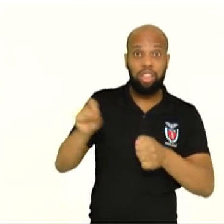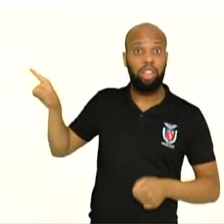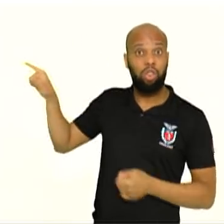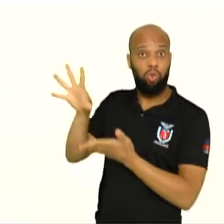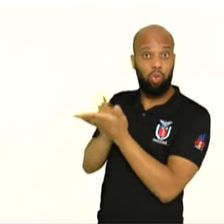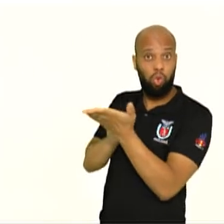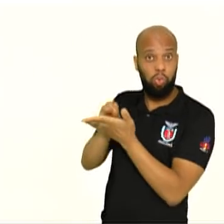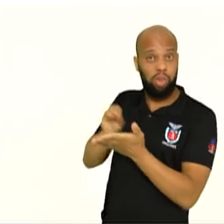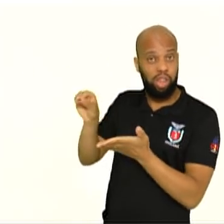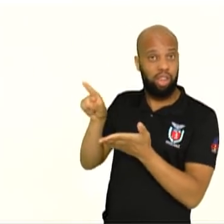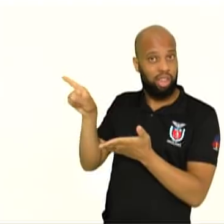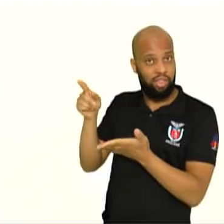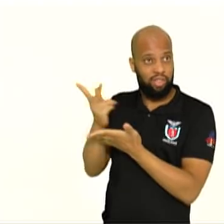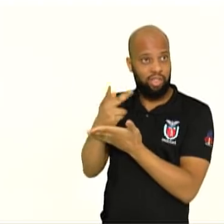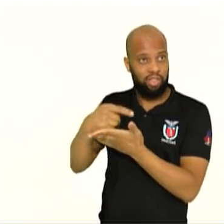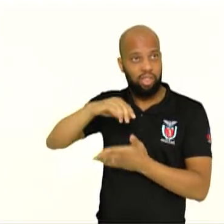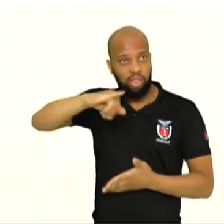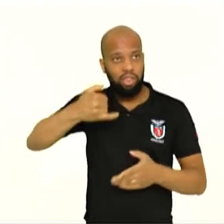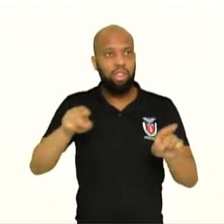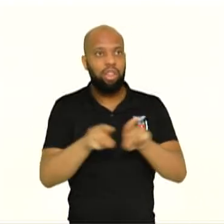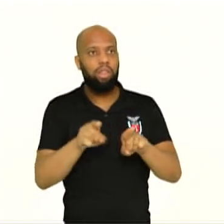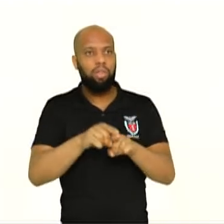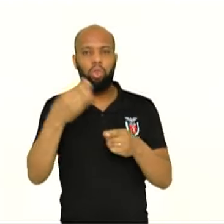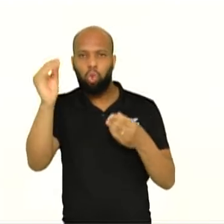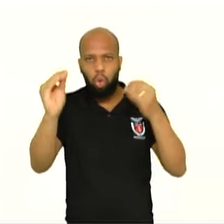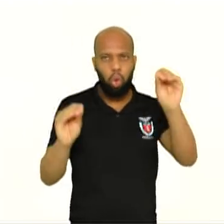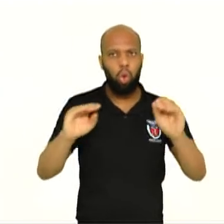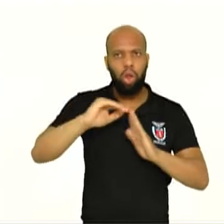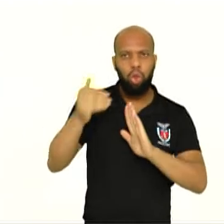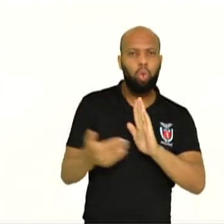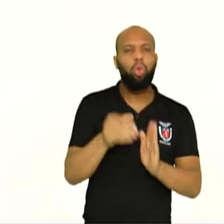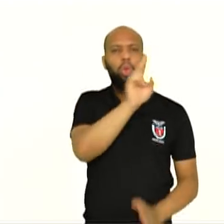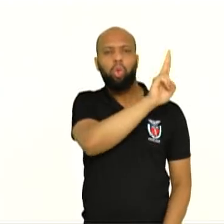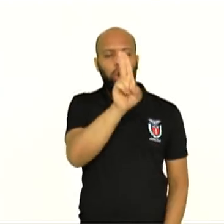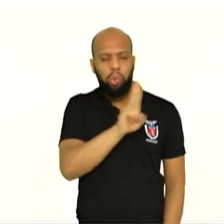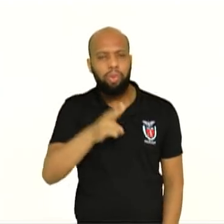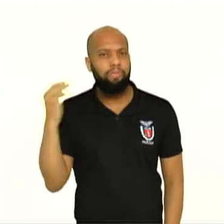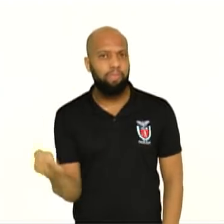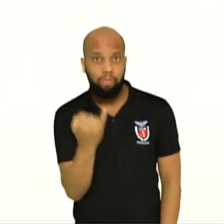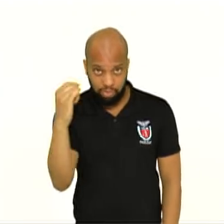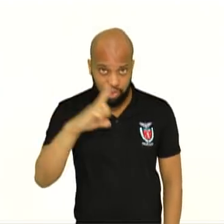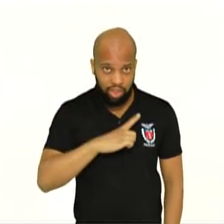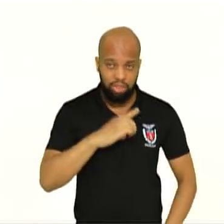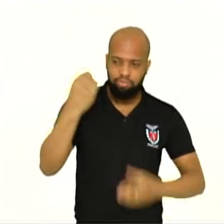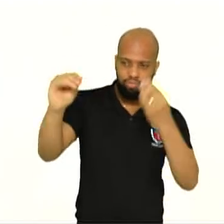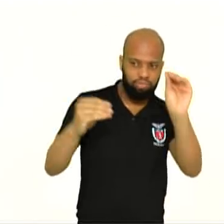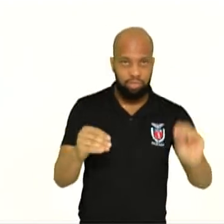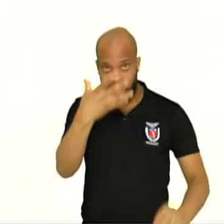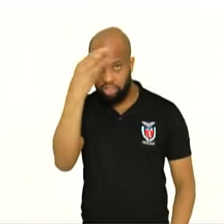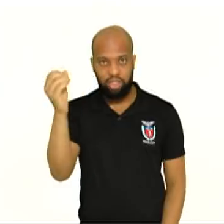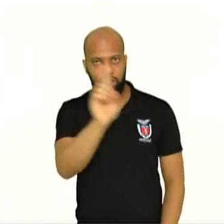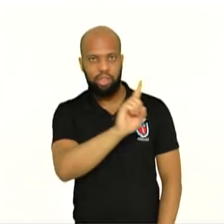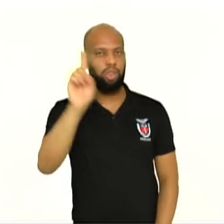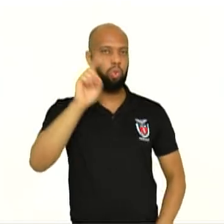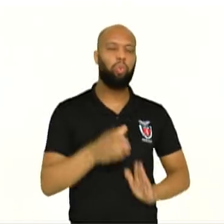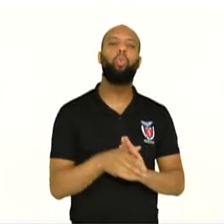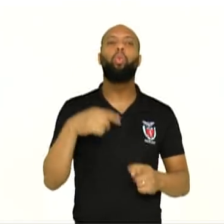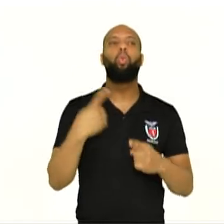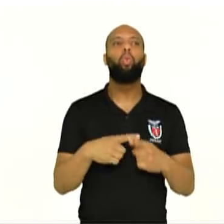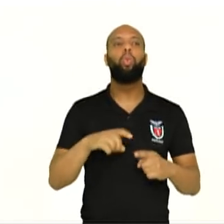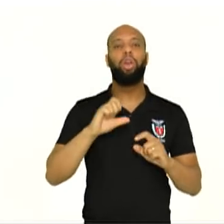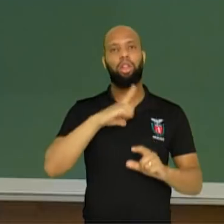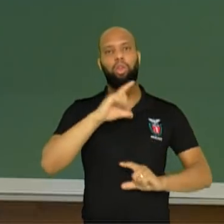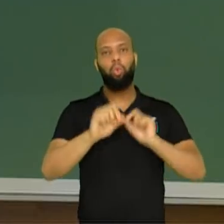no seu caderno. Aproveita e coloca todos os nomes importantes que eu te contei para você não esquecer depois. Talvez você